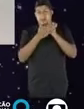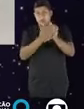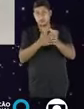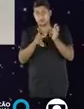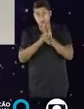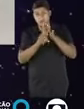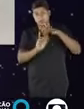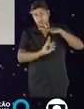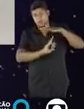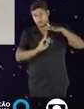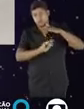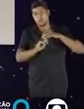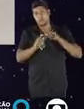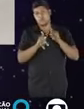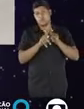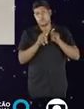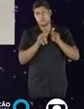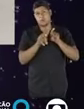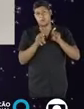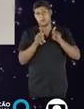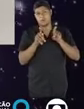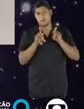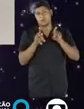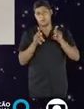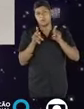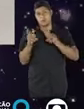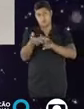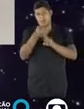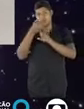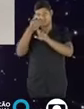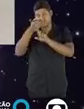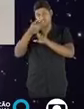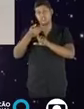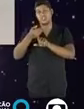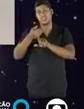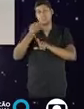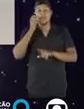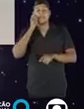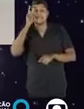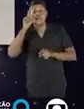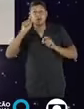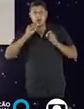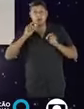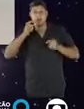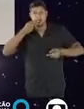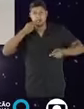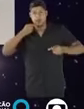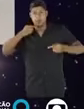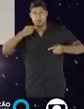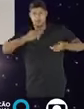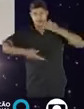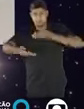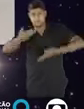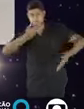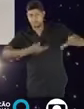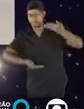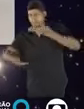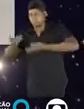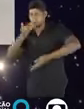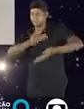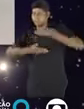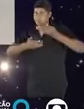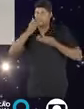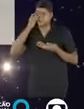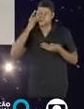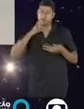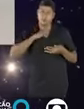próprio Instituto com essas informações, trazer essa tecnologia. A ideia é formar essa grande rede de pessoas que têm essa